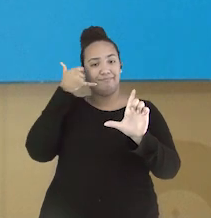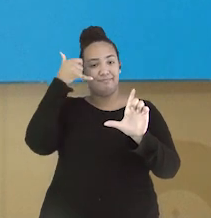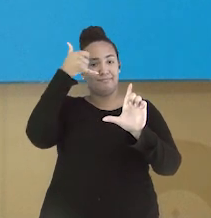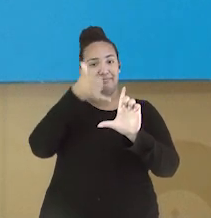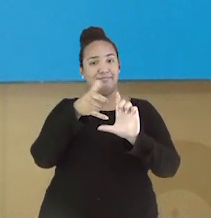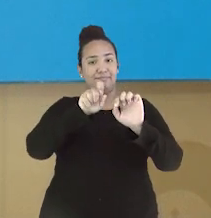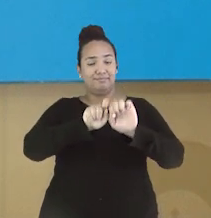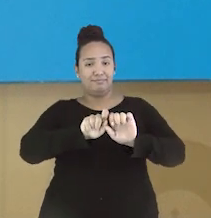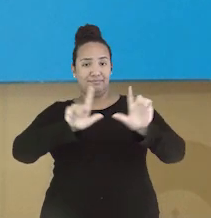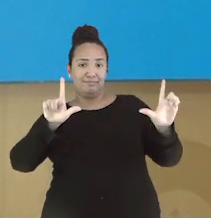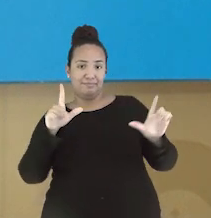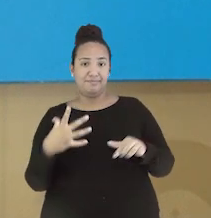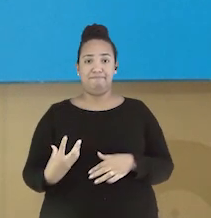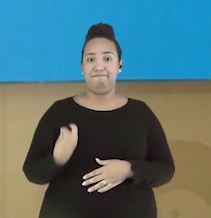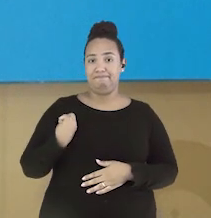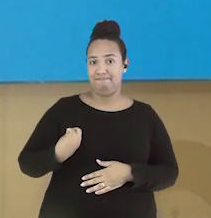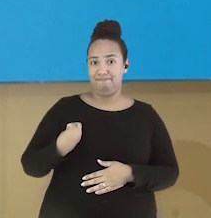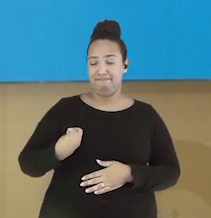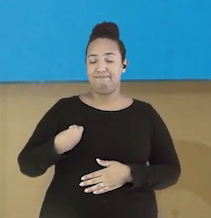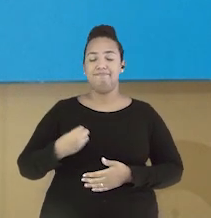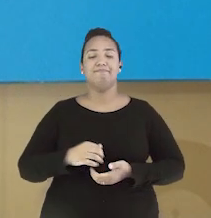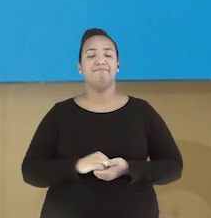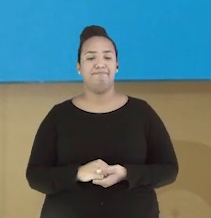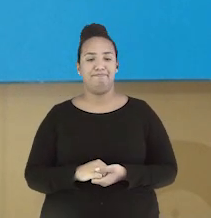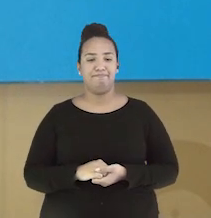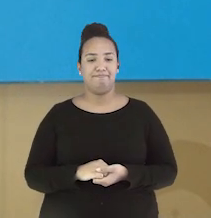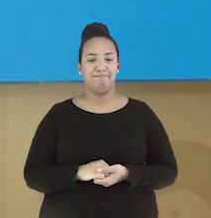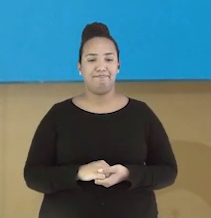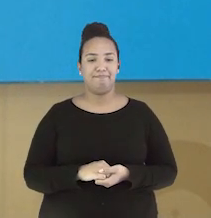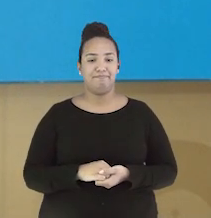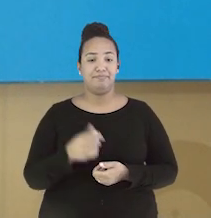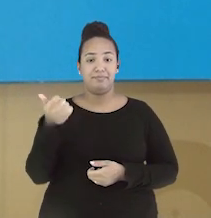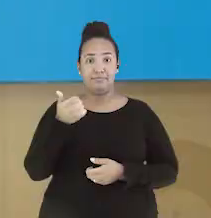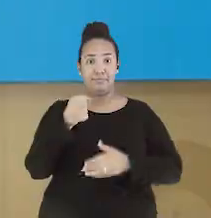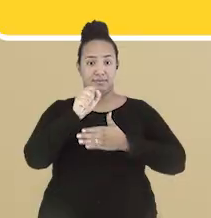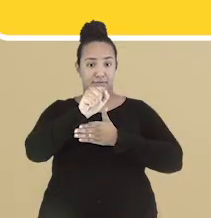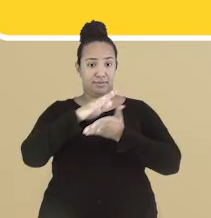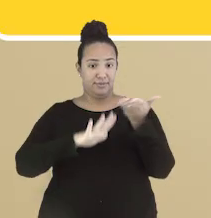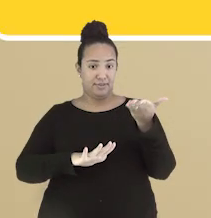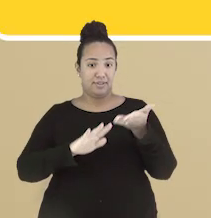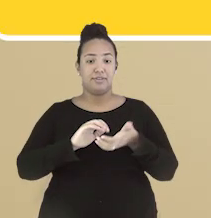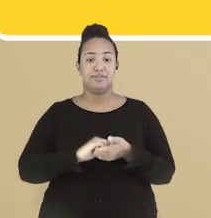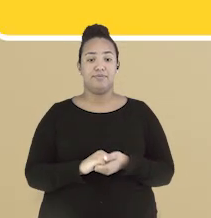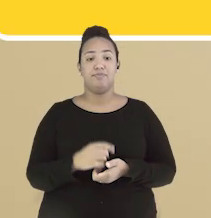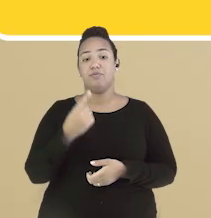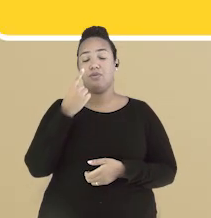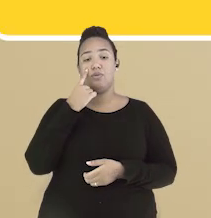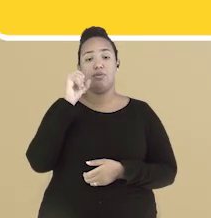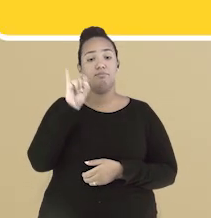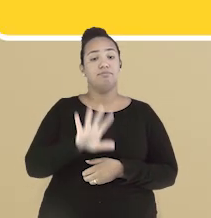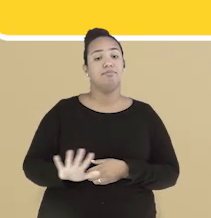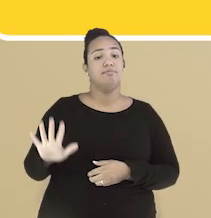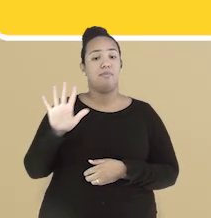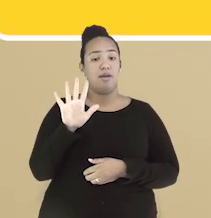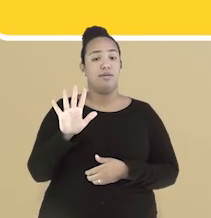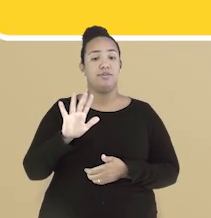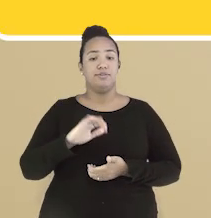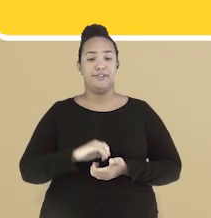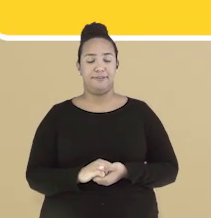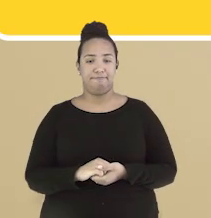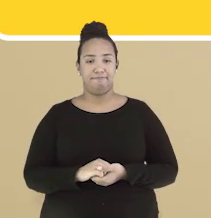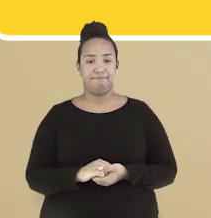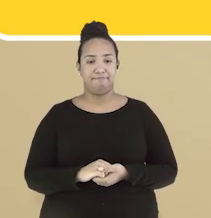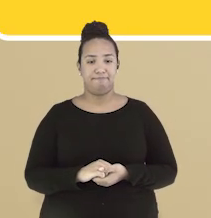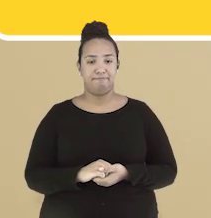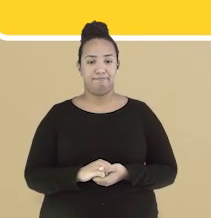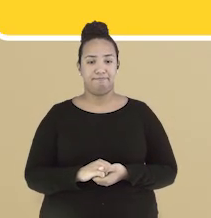celular para o QR Code que aparece na sua tela e marque já a sua presença. Questão 1. Veja o material ao